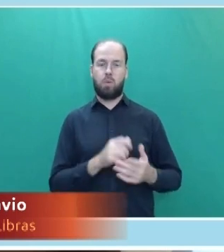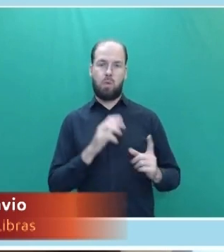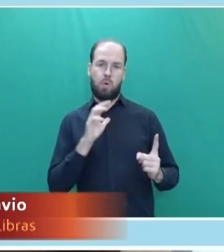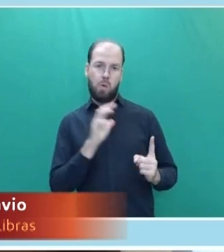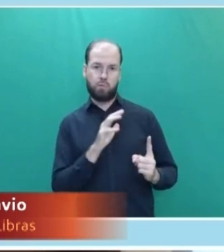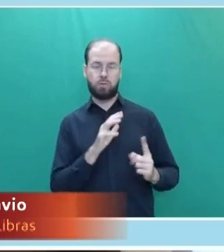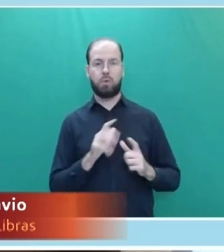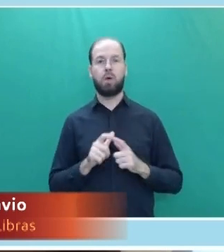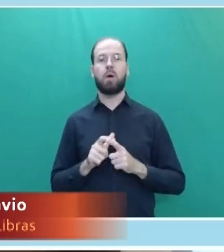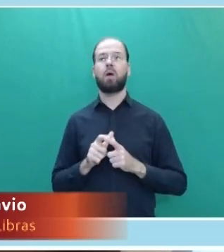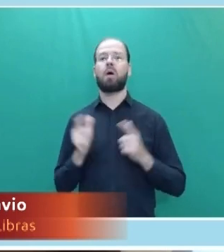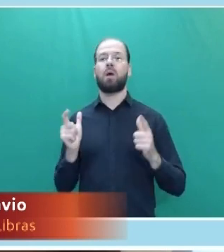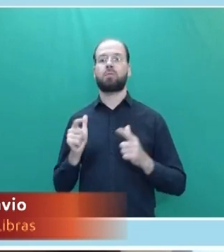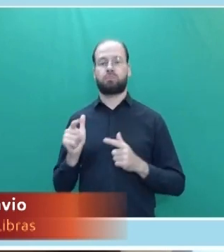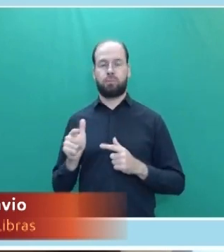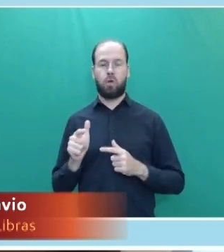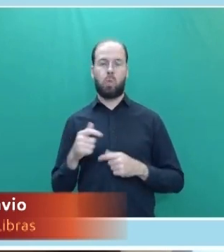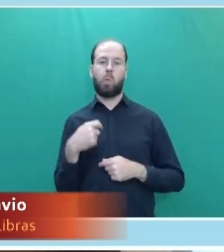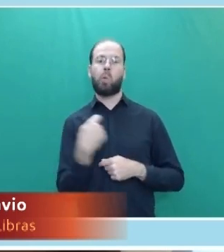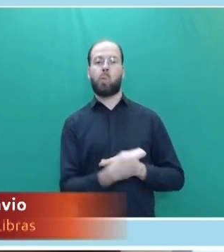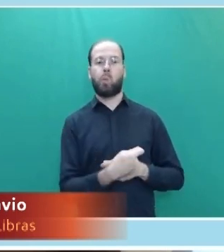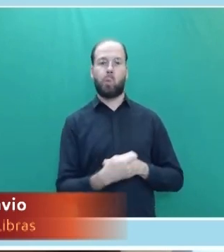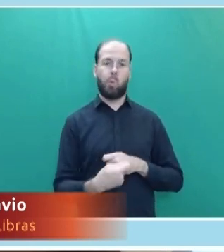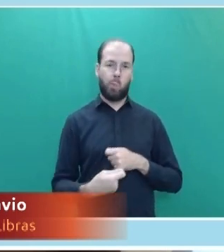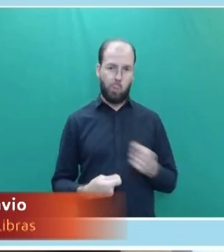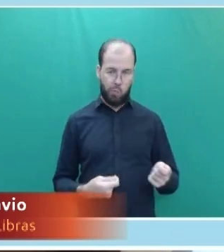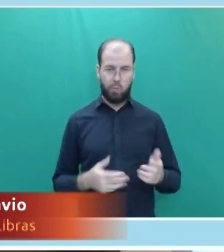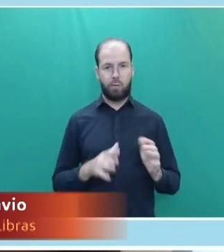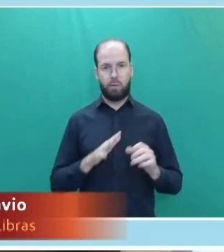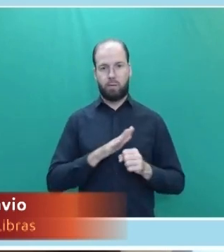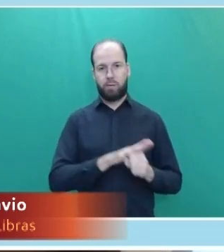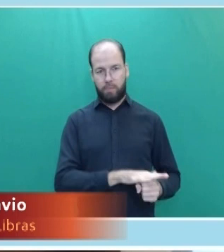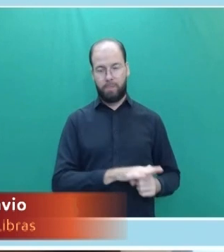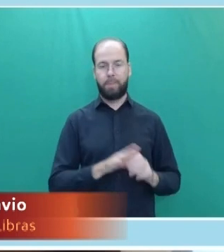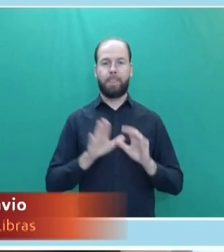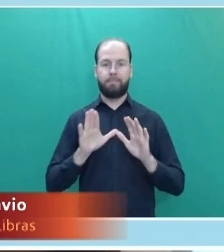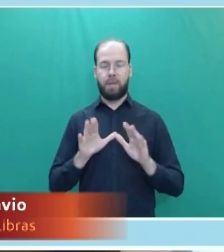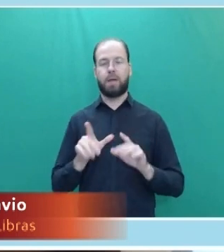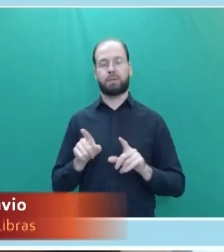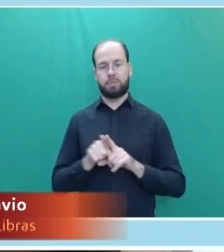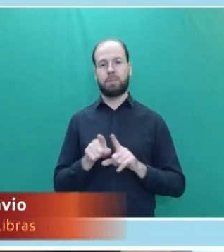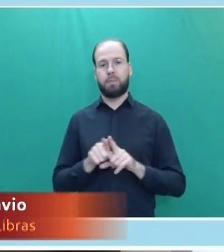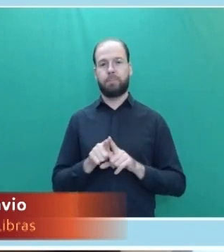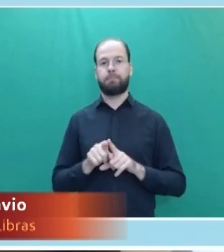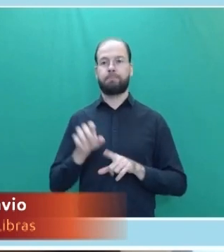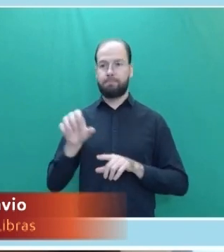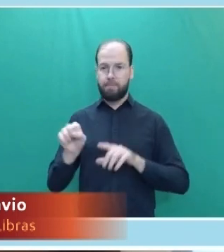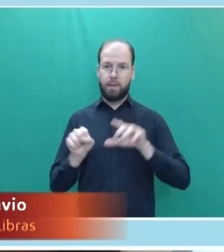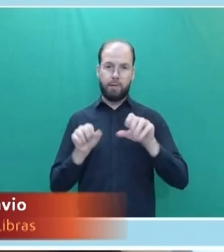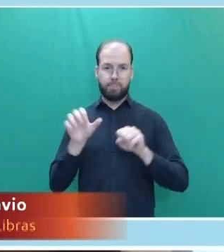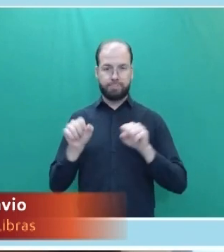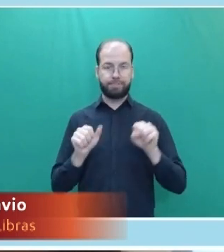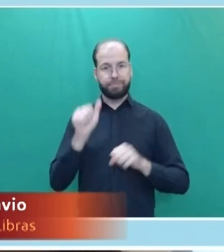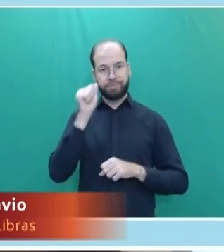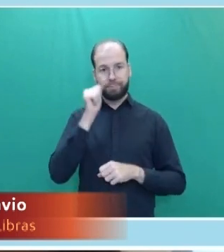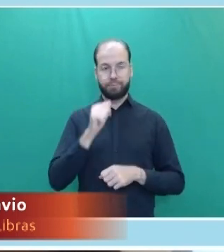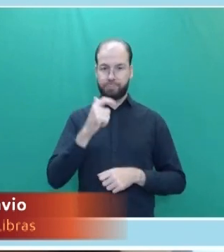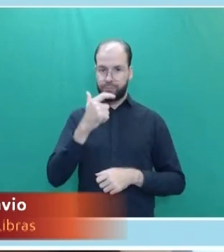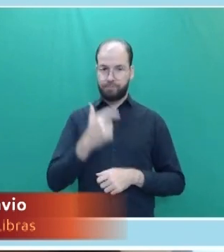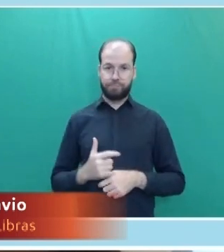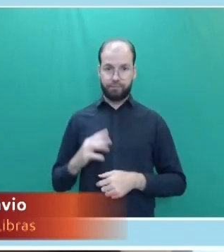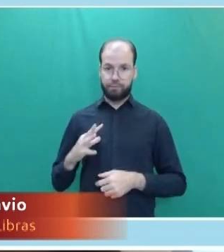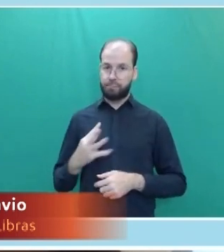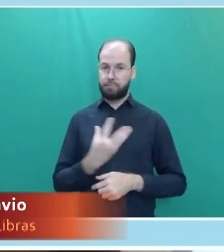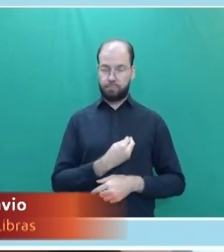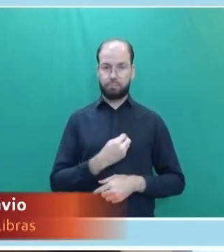grande grau de estereotipação. Mas, ao mesmo tempo, é isso também, pegar mulheres trans, travestis, que tenham um certo